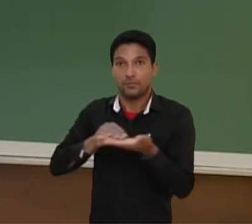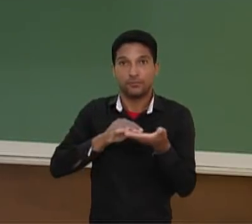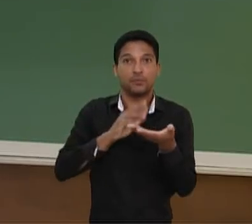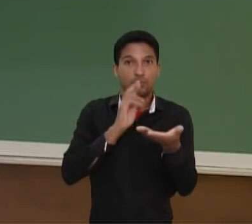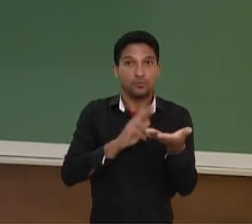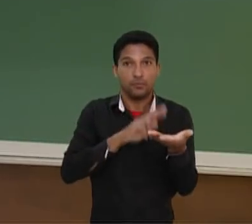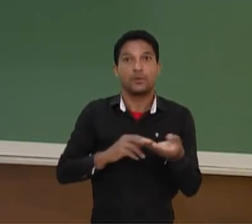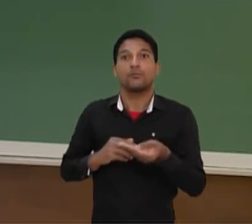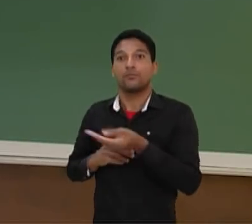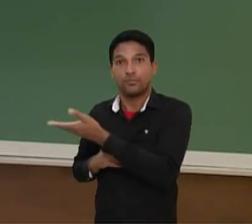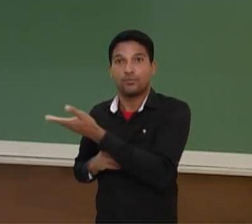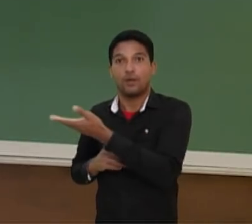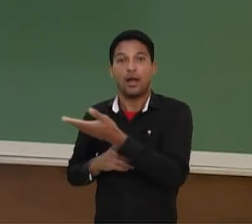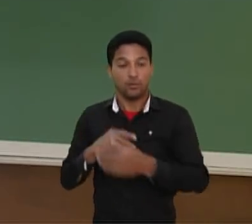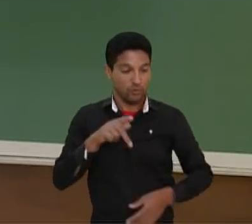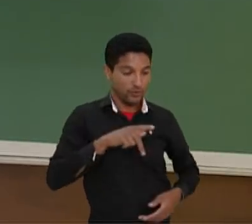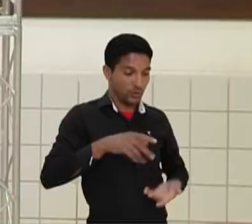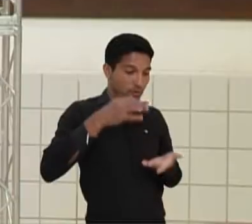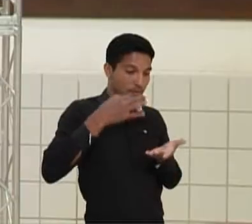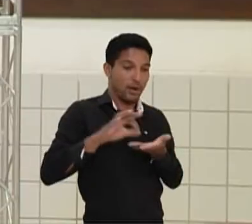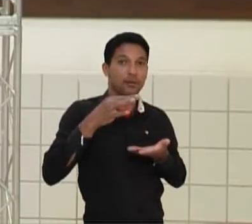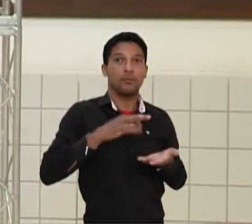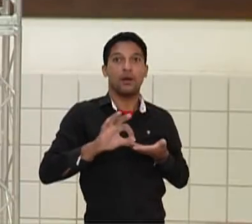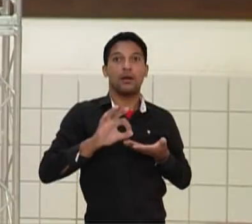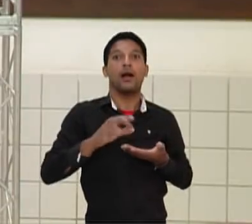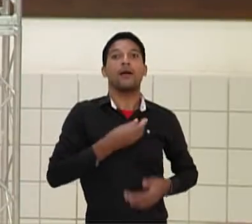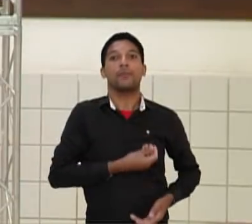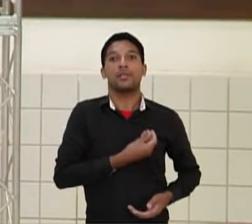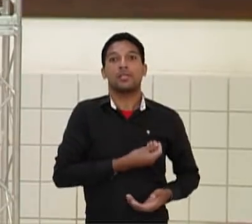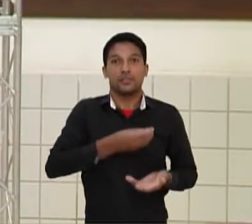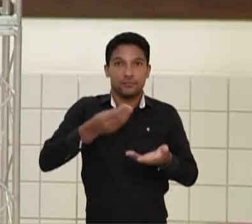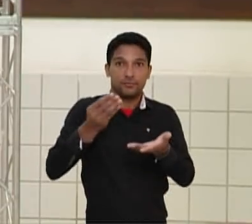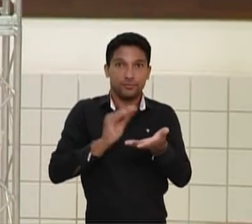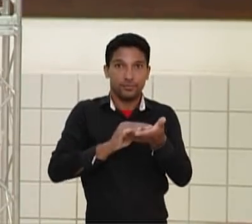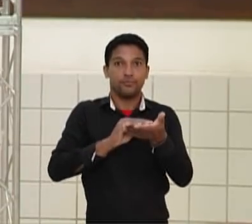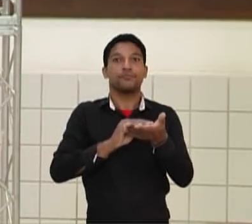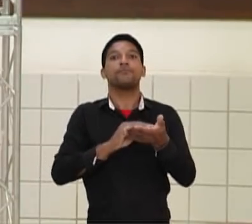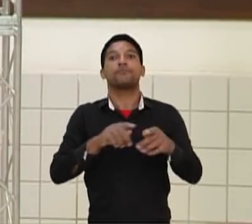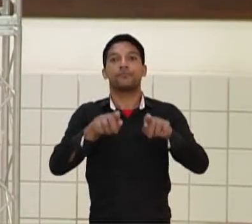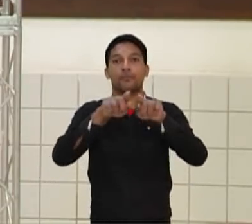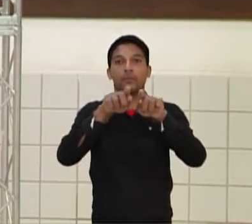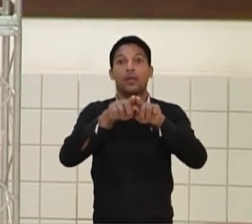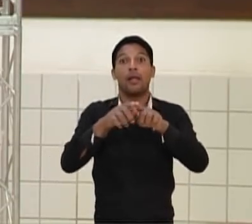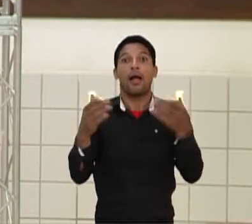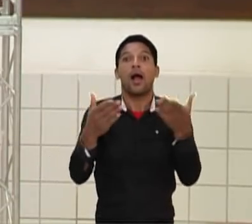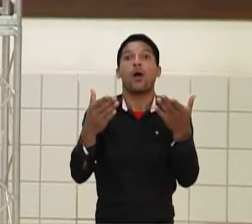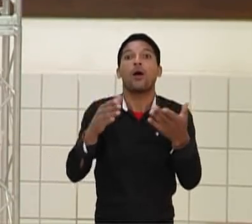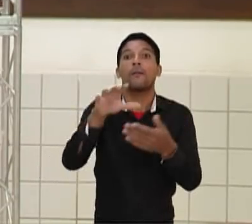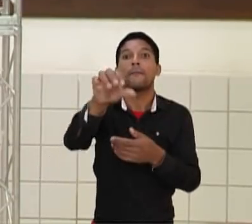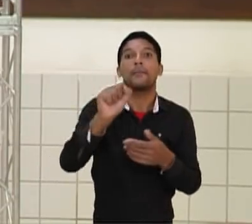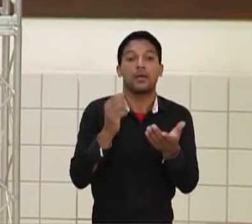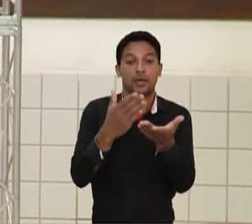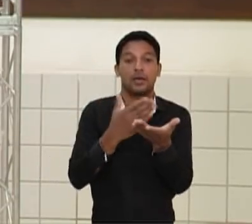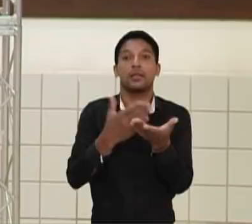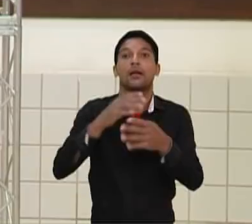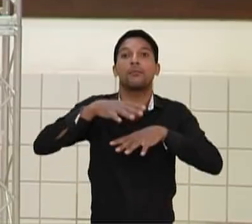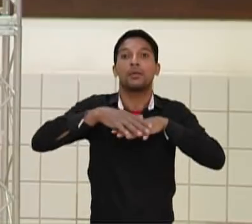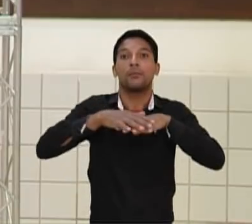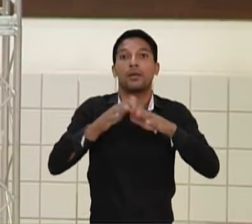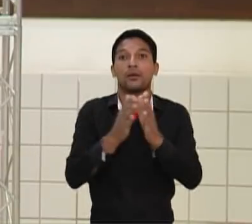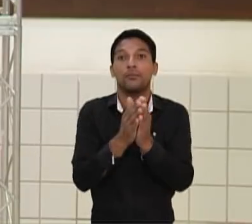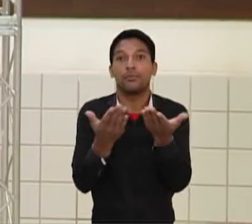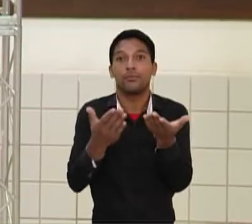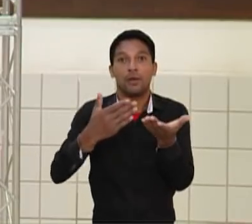participação também, beleza? Dito isso, nós já podemos começar. Só não esqueça de estar com o seu caderno de matemática aberto, com suas canetas em ordem, com o seu